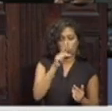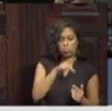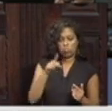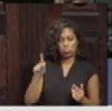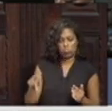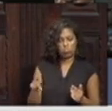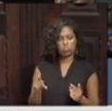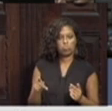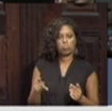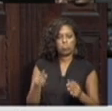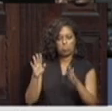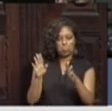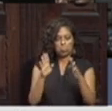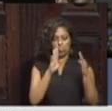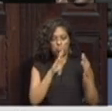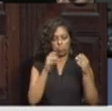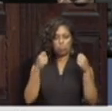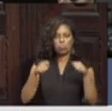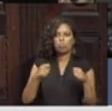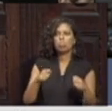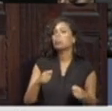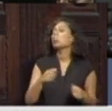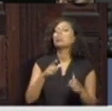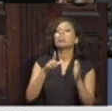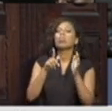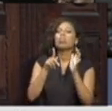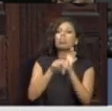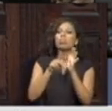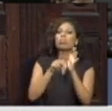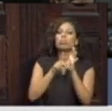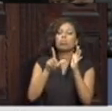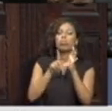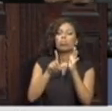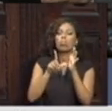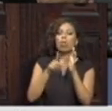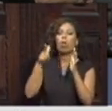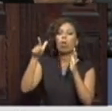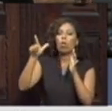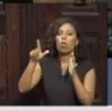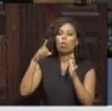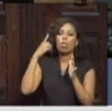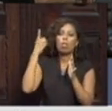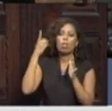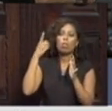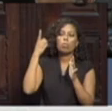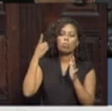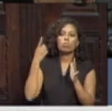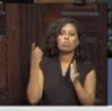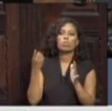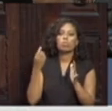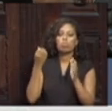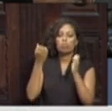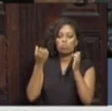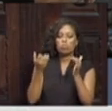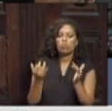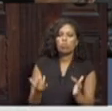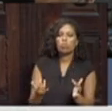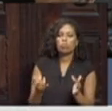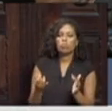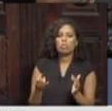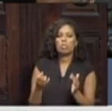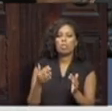Projeto de Lei 3117 de 2014, de autoria do deputado Paulo Ramos, que dispõe sobre a faculdade dos beneficiários da